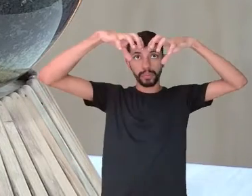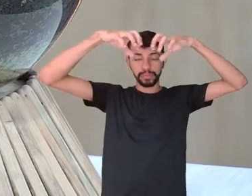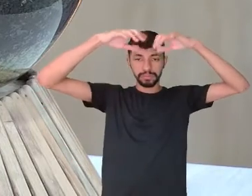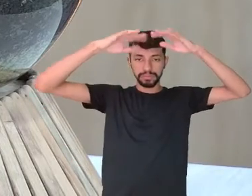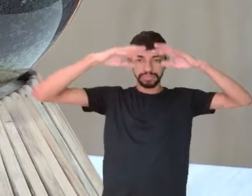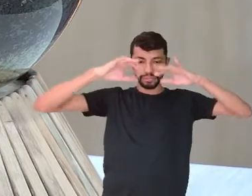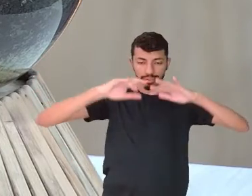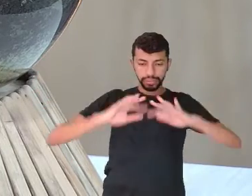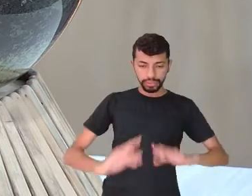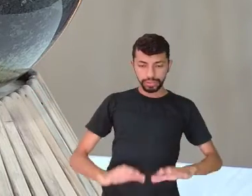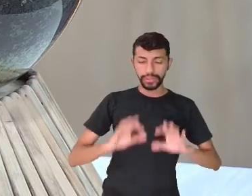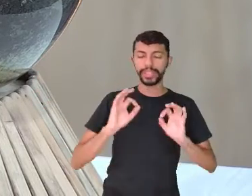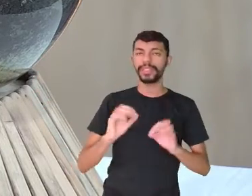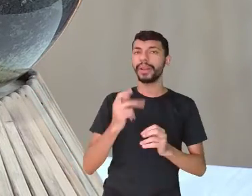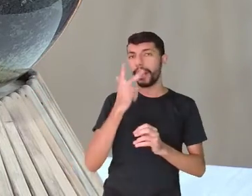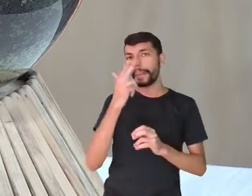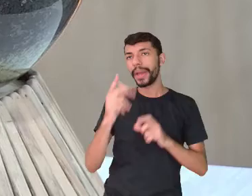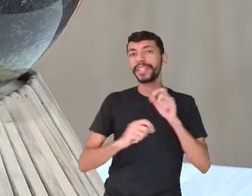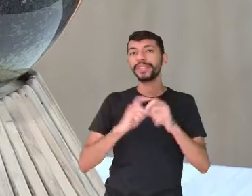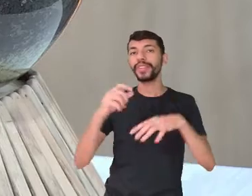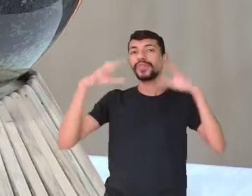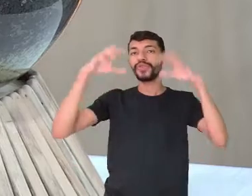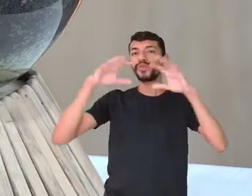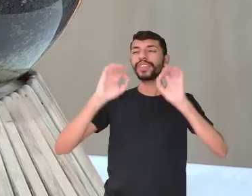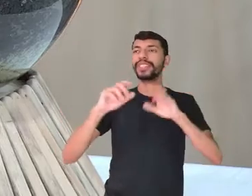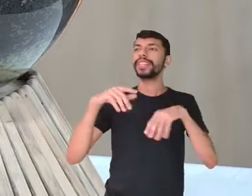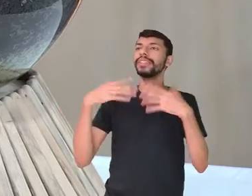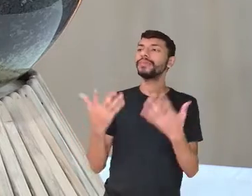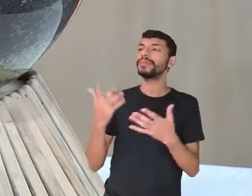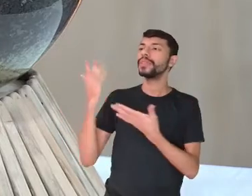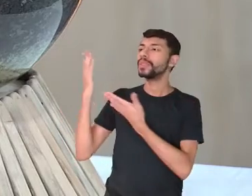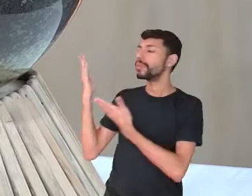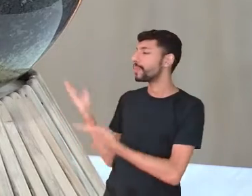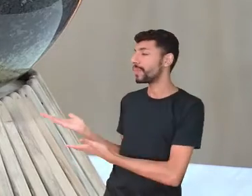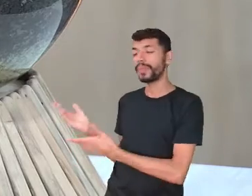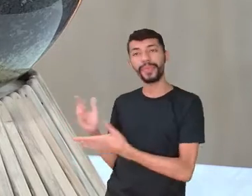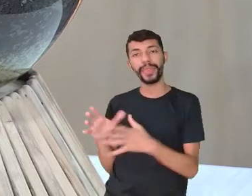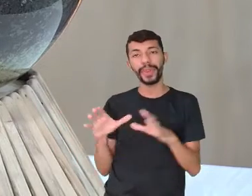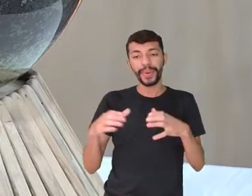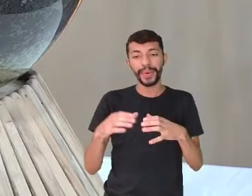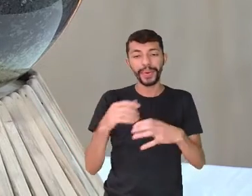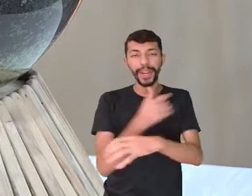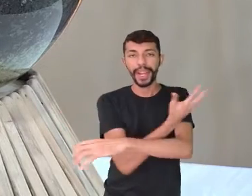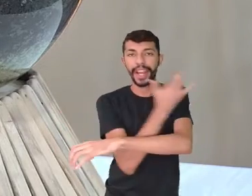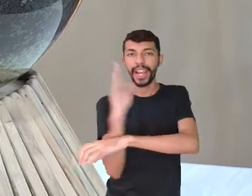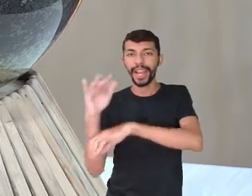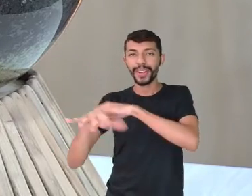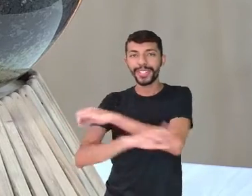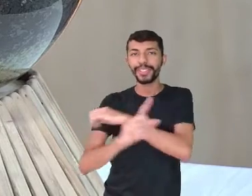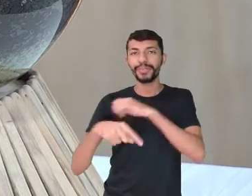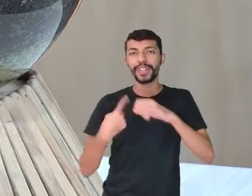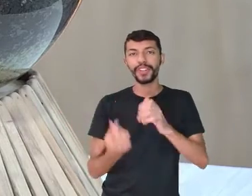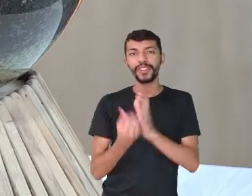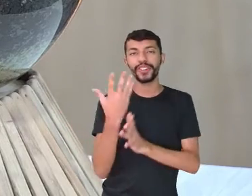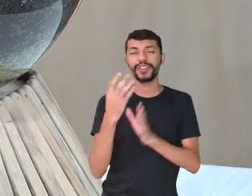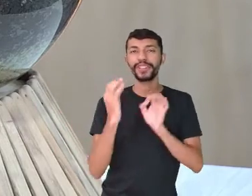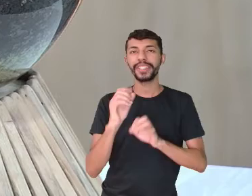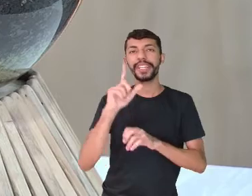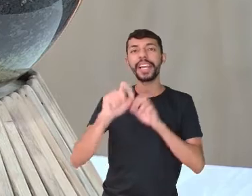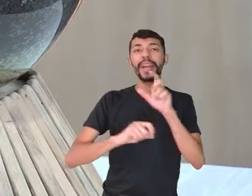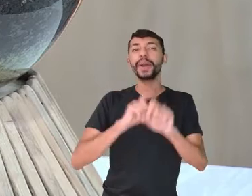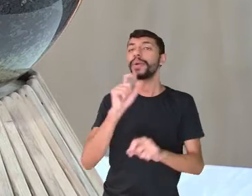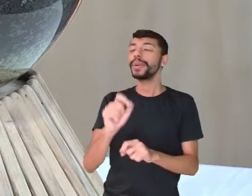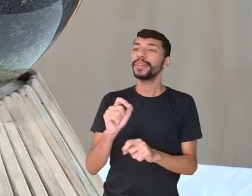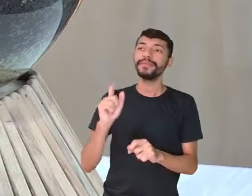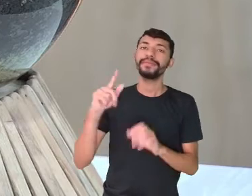depois cai em forma de chuva, fazendo com que esse ambiente, esse mini ecossistema que nós construímos aqui, ele